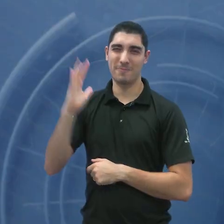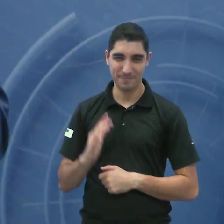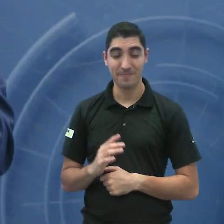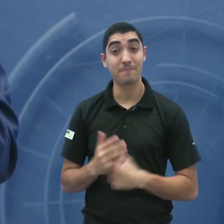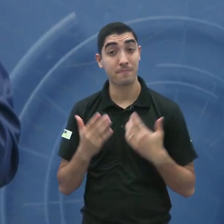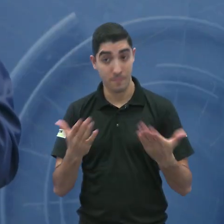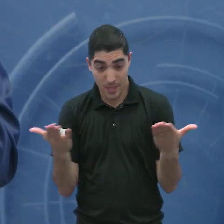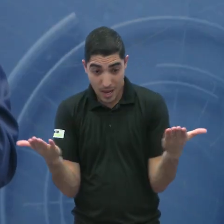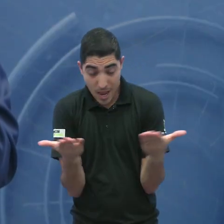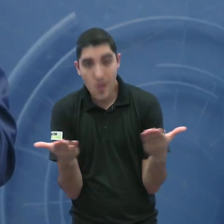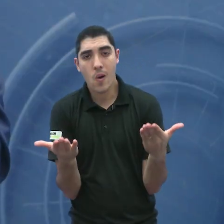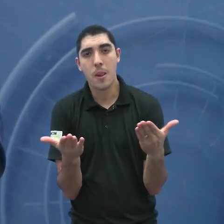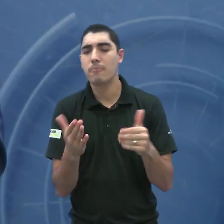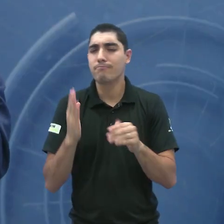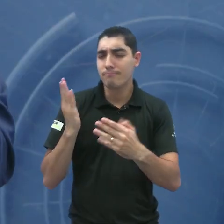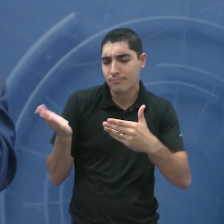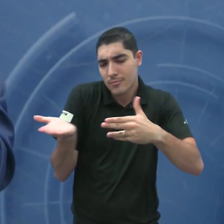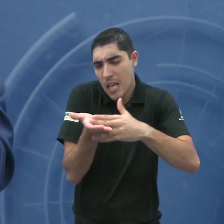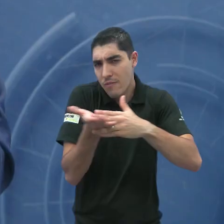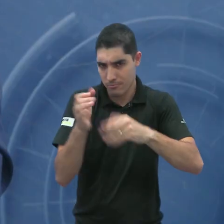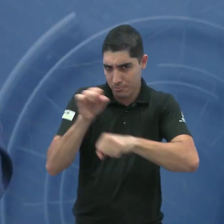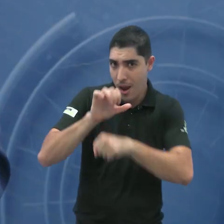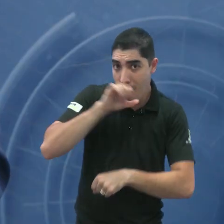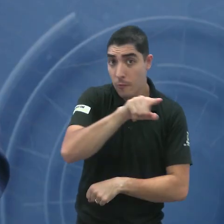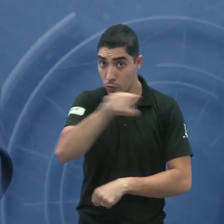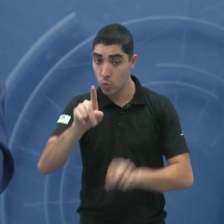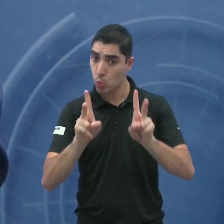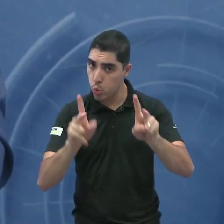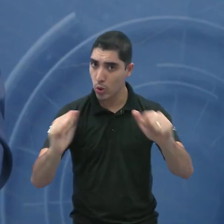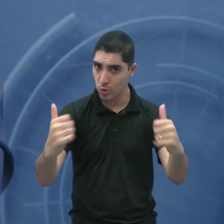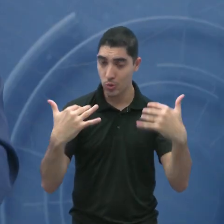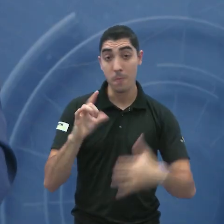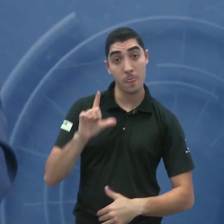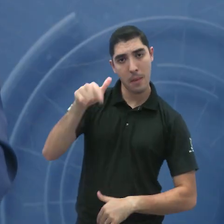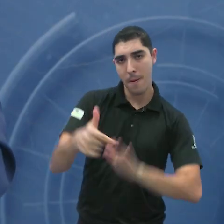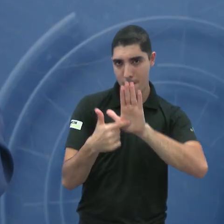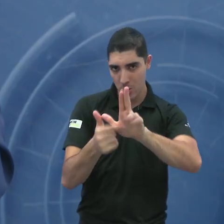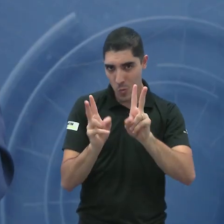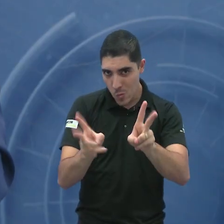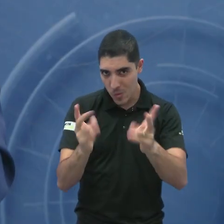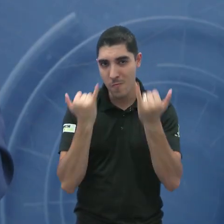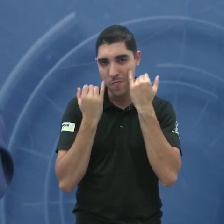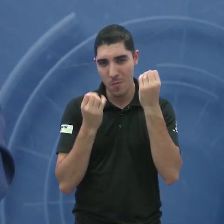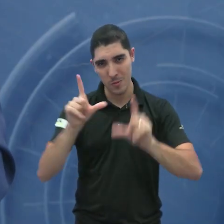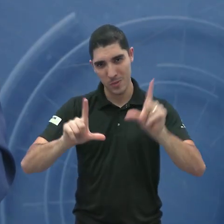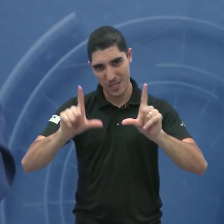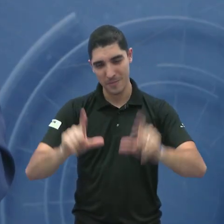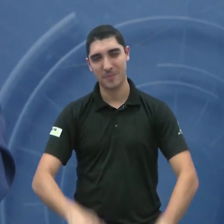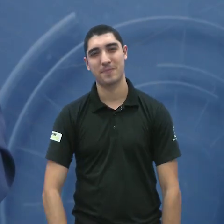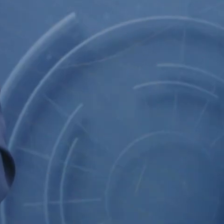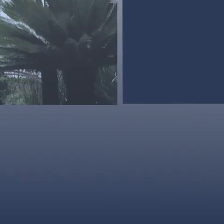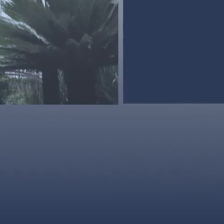Olha, vamos agora fazer uma pausa rápida. Fique com a gente que logo voltamos com mais Diálogos da Cidade. Até já.